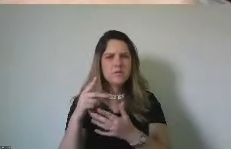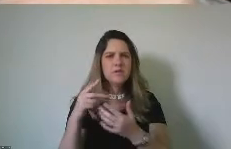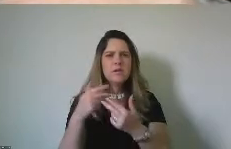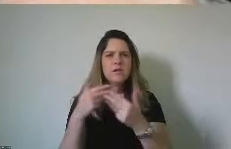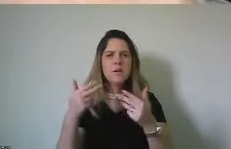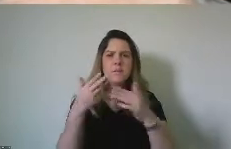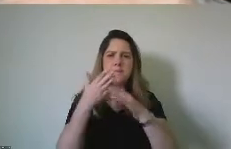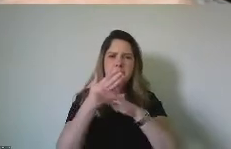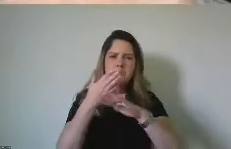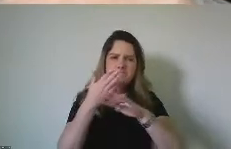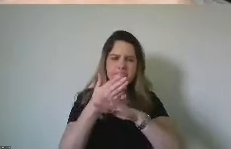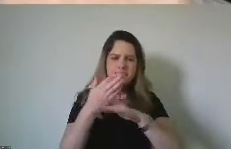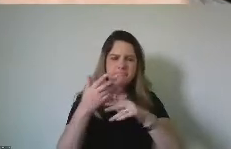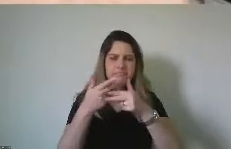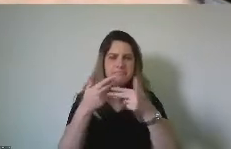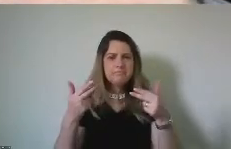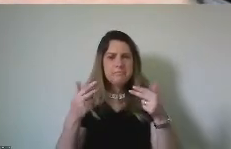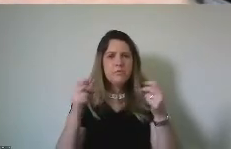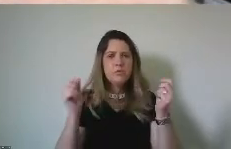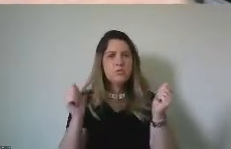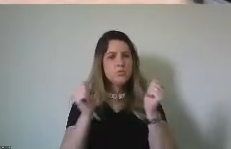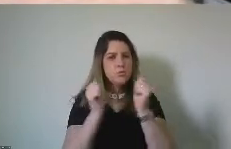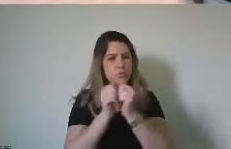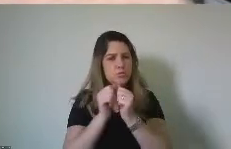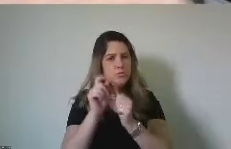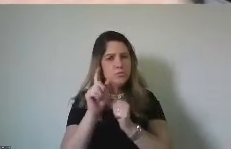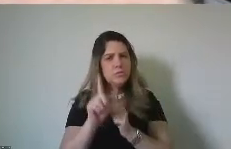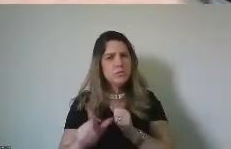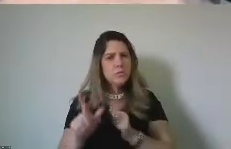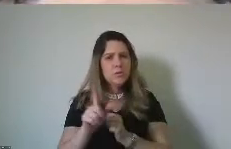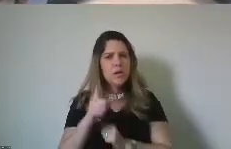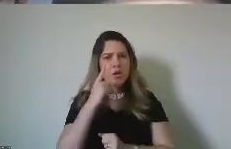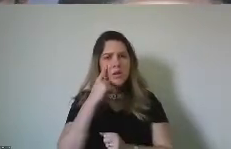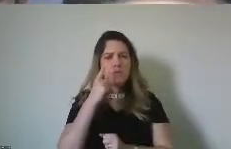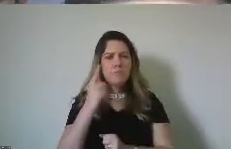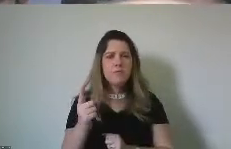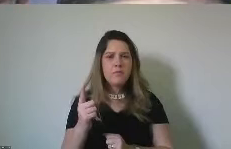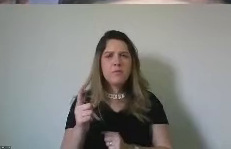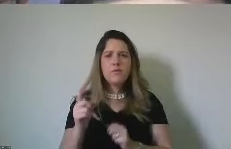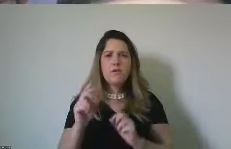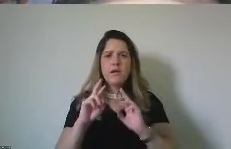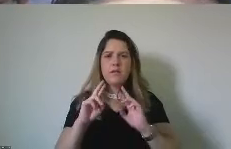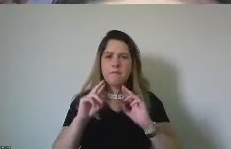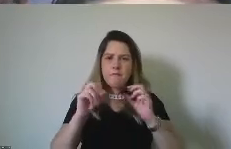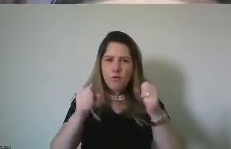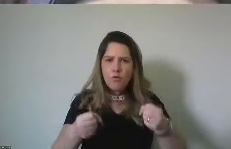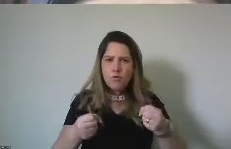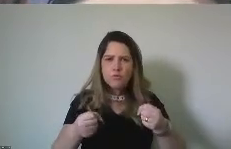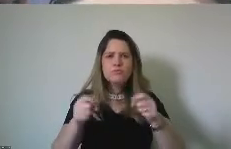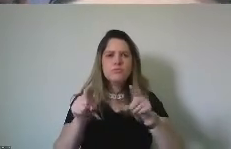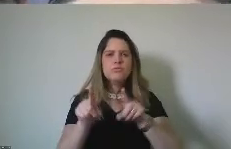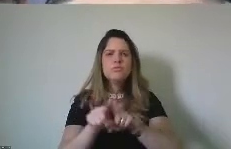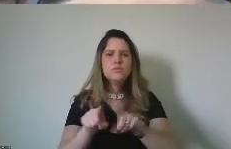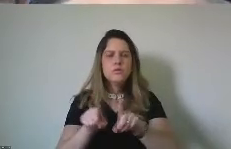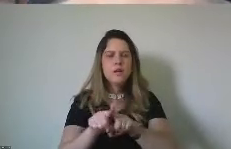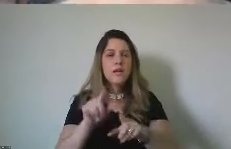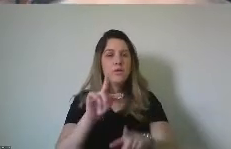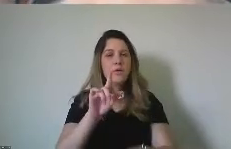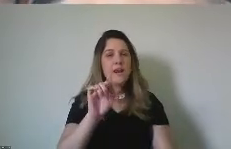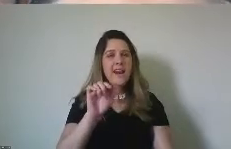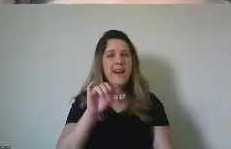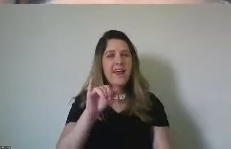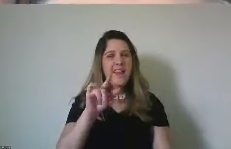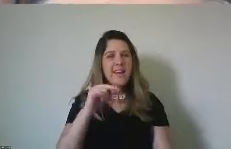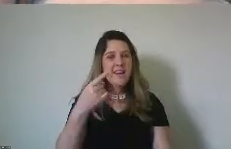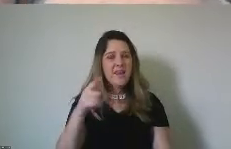deles fazem ali o cálculos para a gente ver o retornos linha linha no momento do leilão acabava